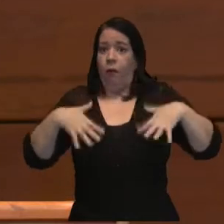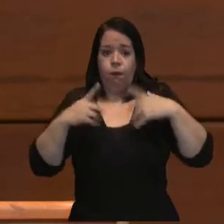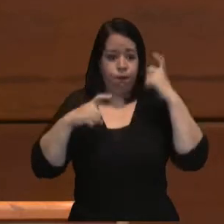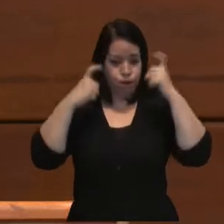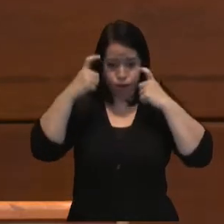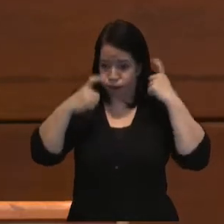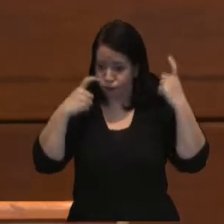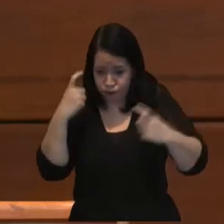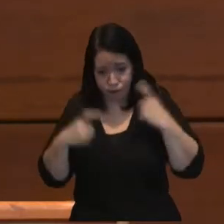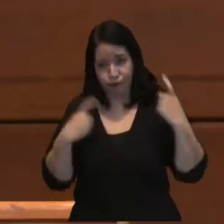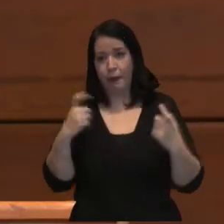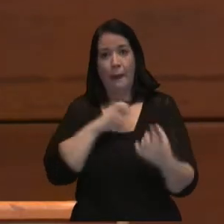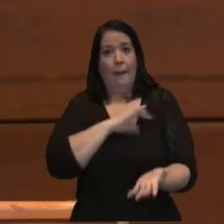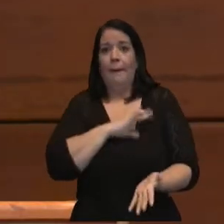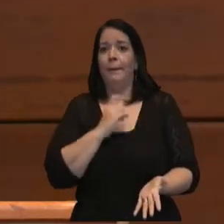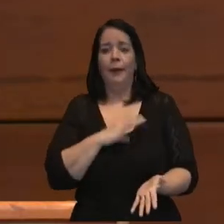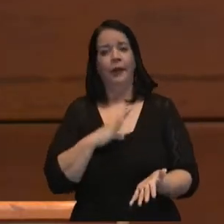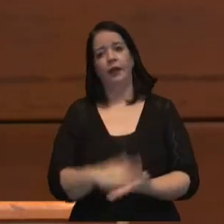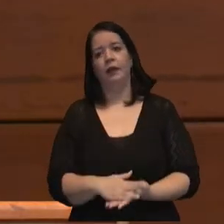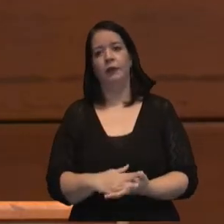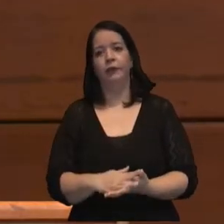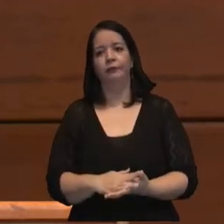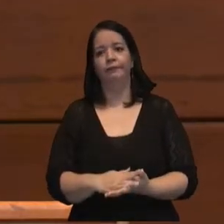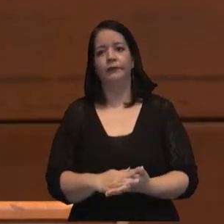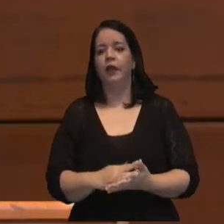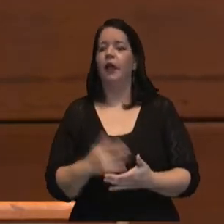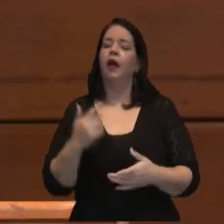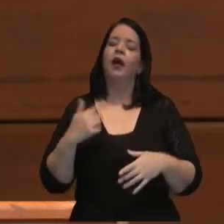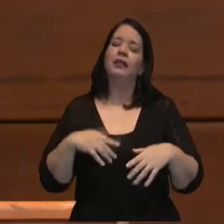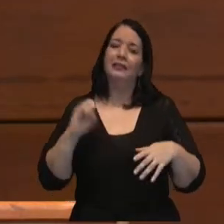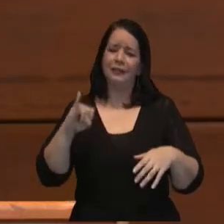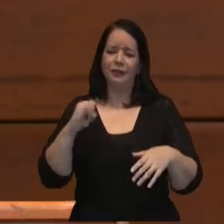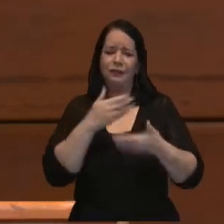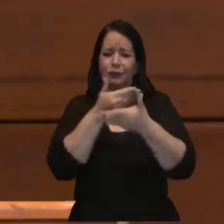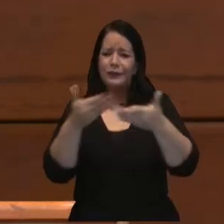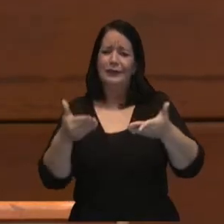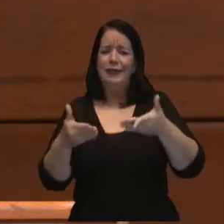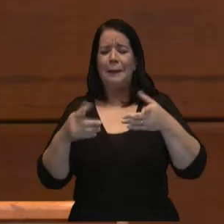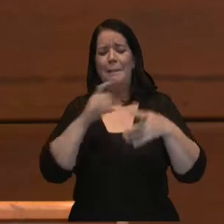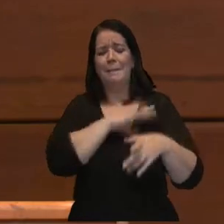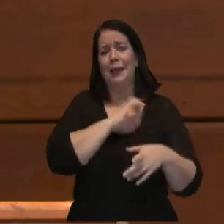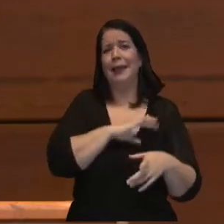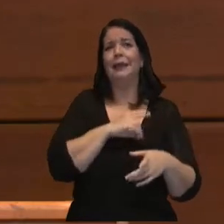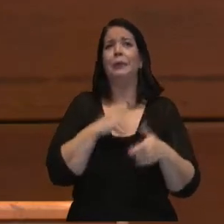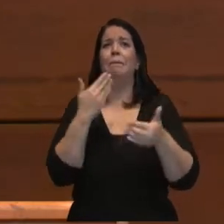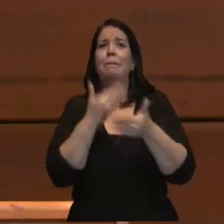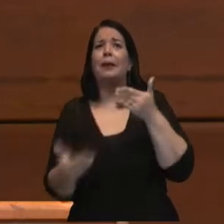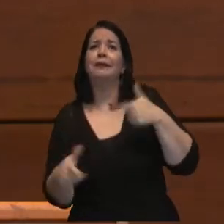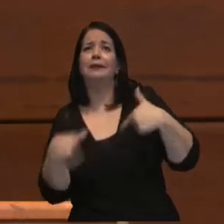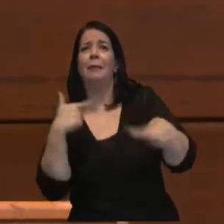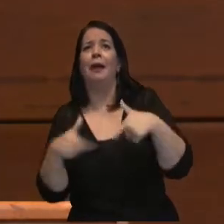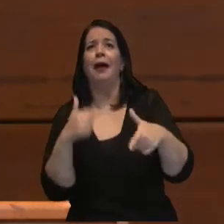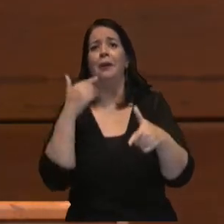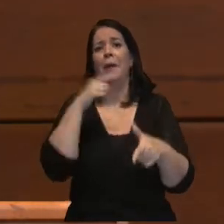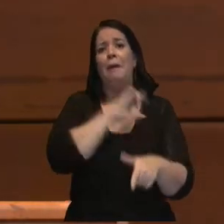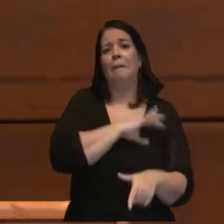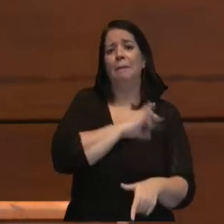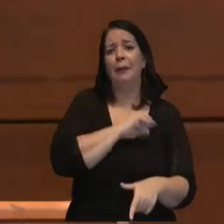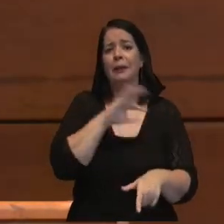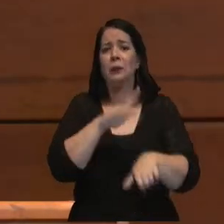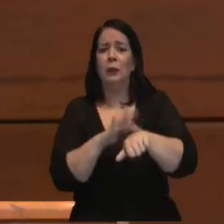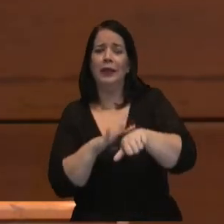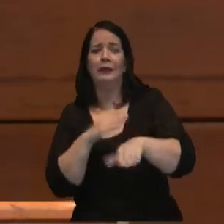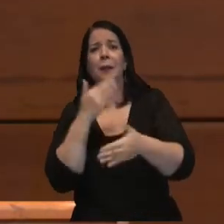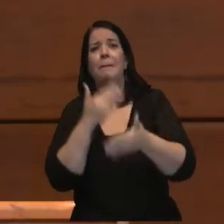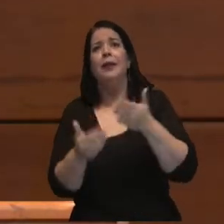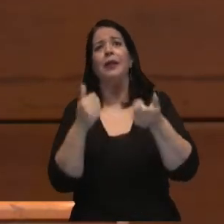não permitir que a sua visão fique ofuscada, deturpada, com medo do emprego, com medo da doença, com medo dos familiares.